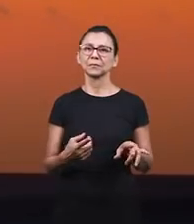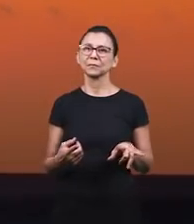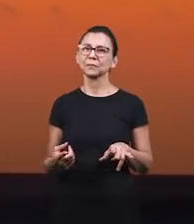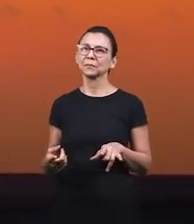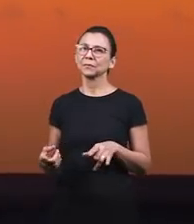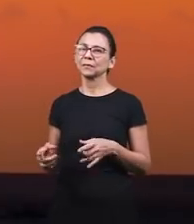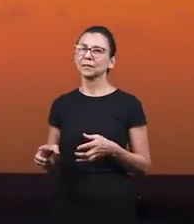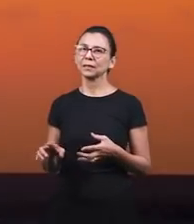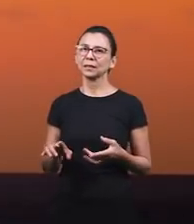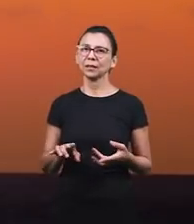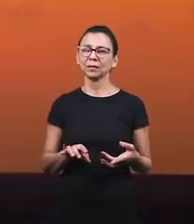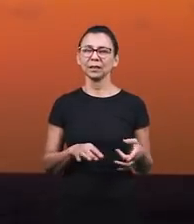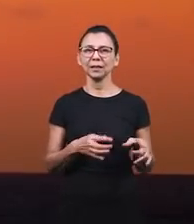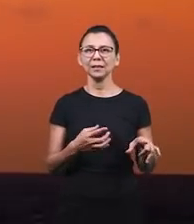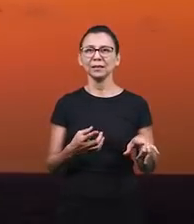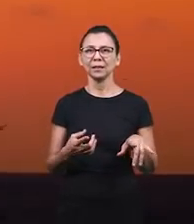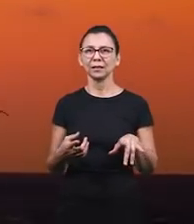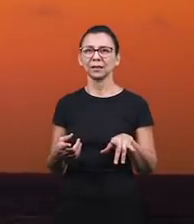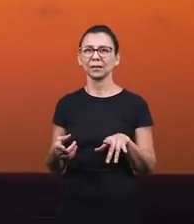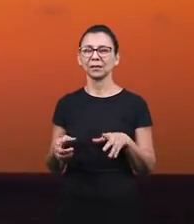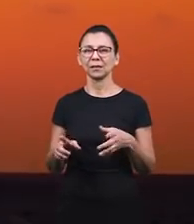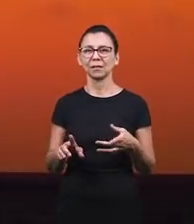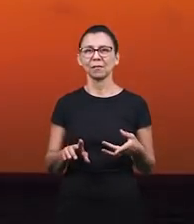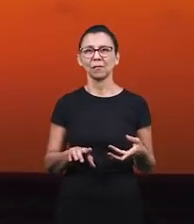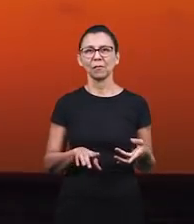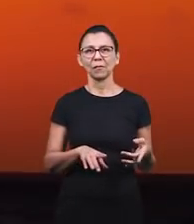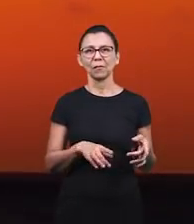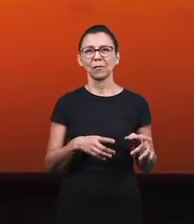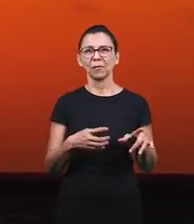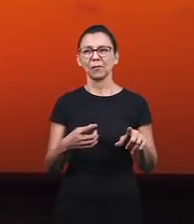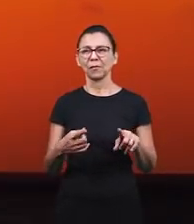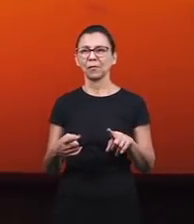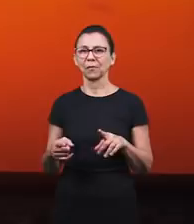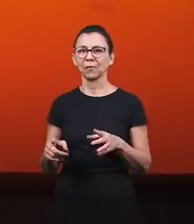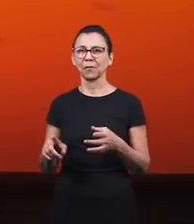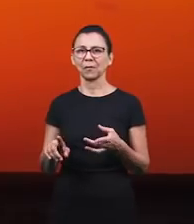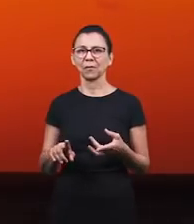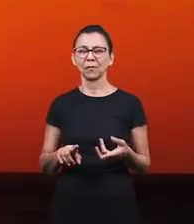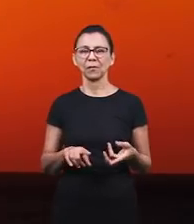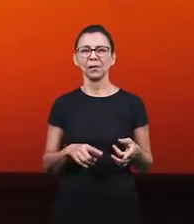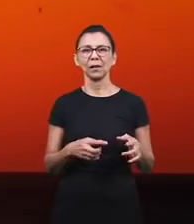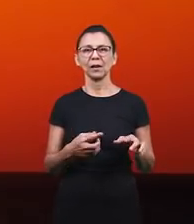Manso e suave, Jesus está